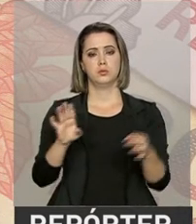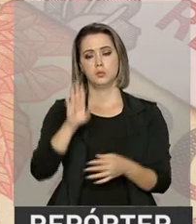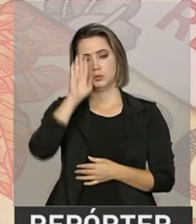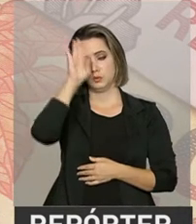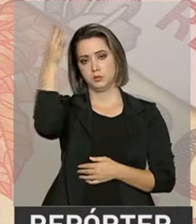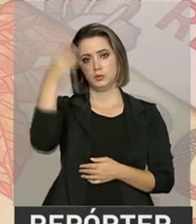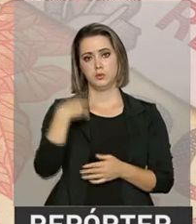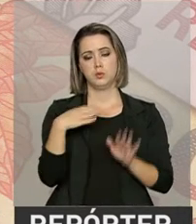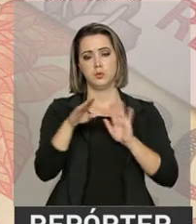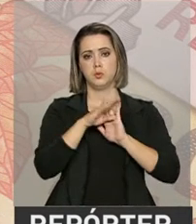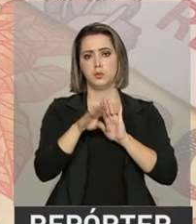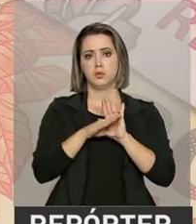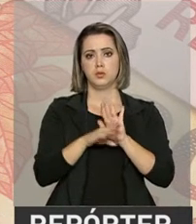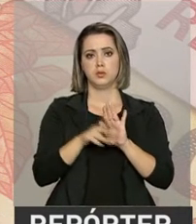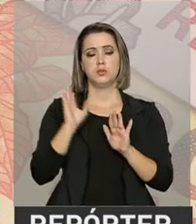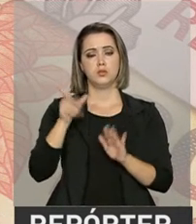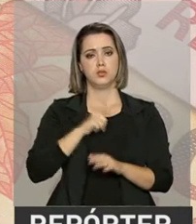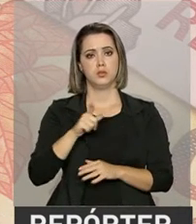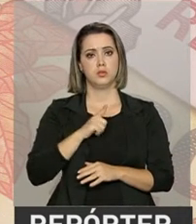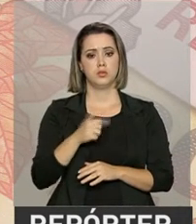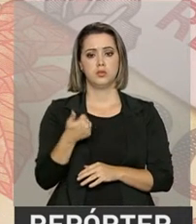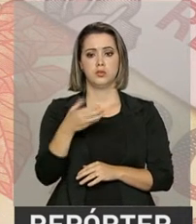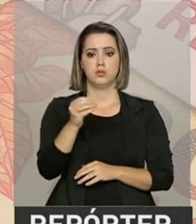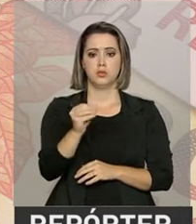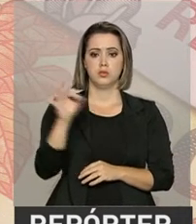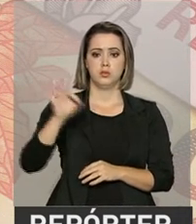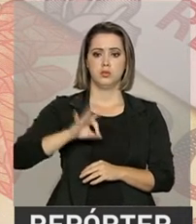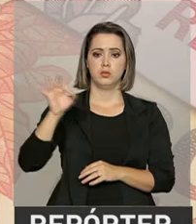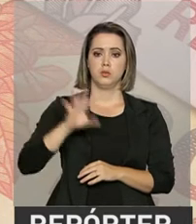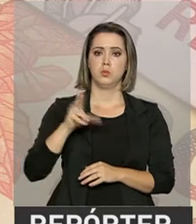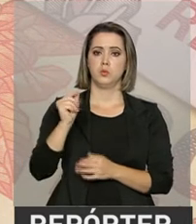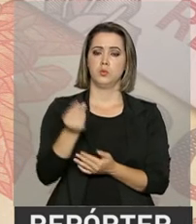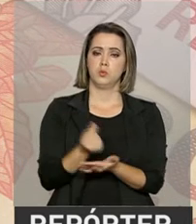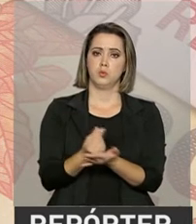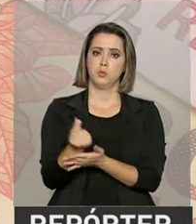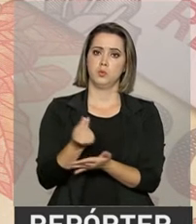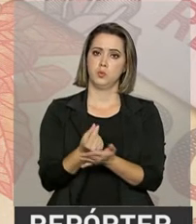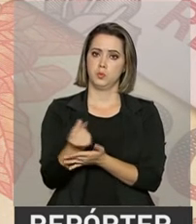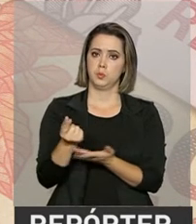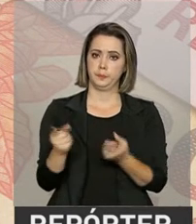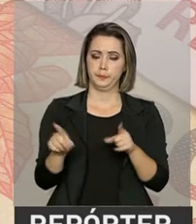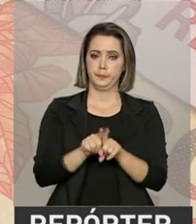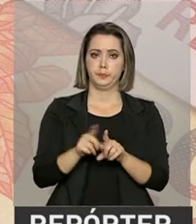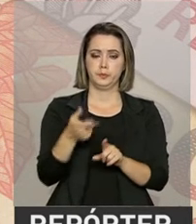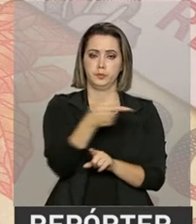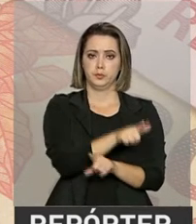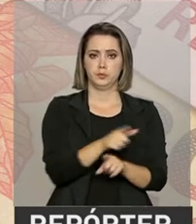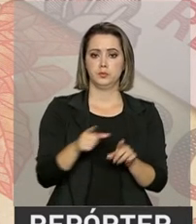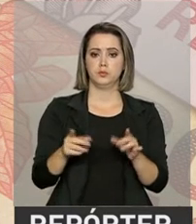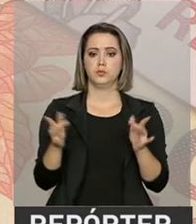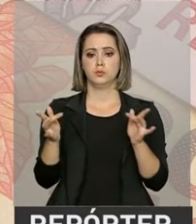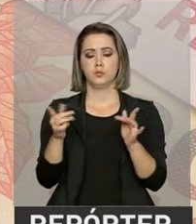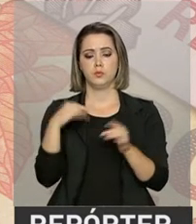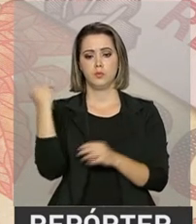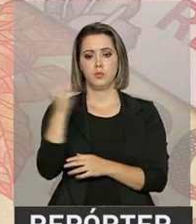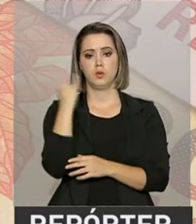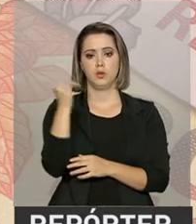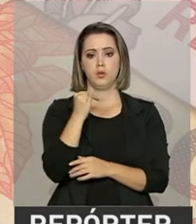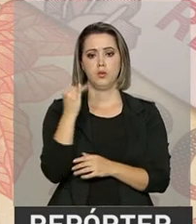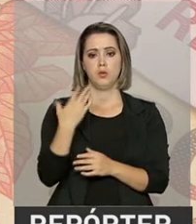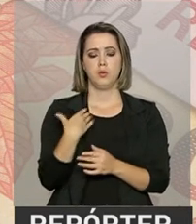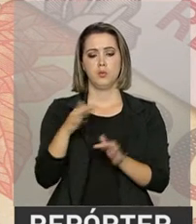projetos que já tenham captado 10% dos recursos outra medida é descentralizar a captação dos